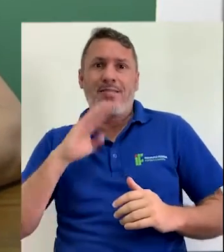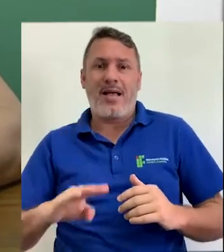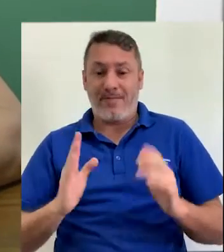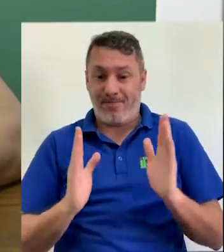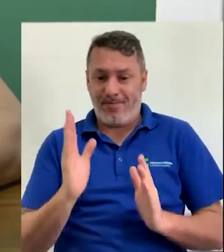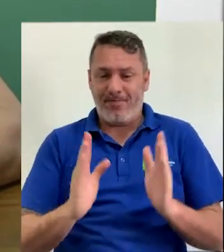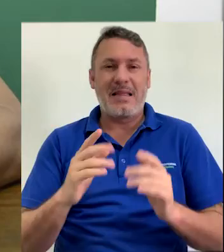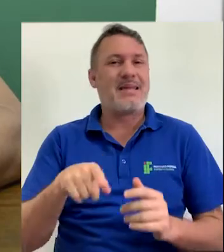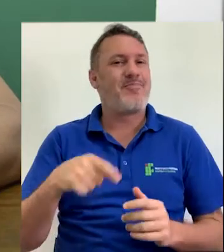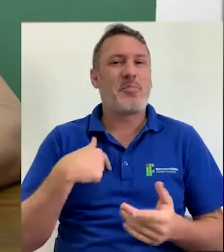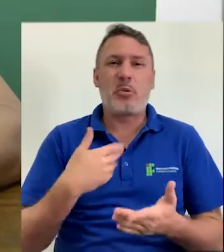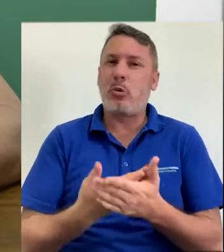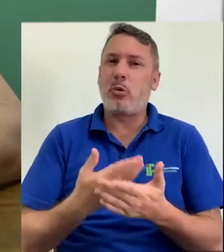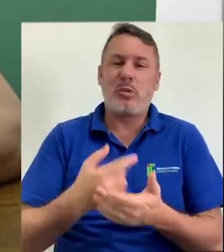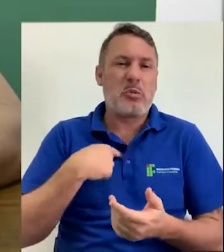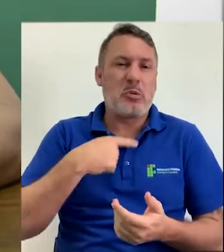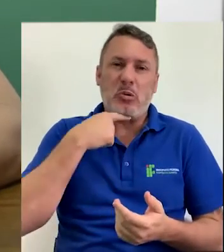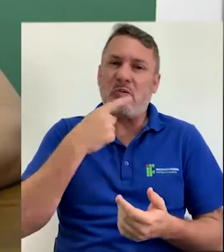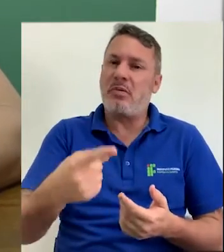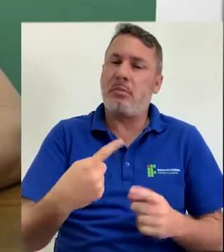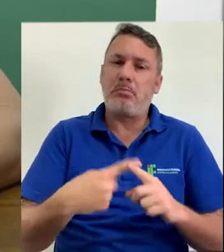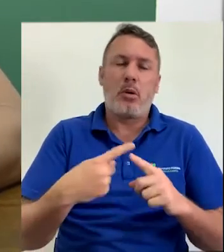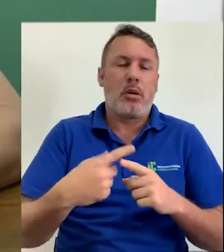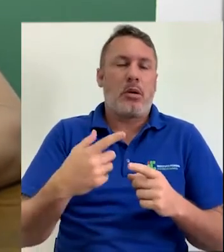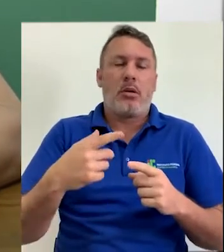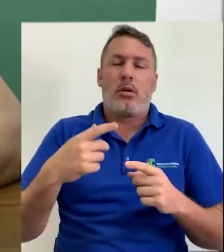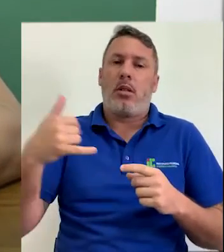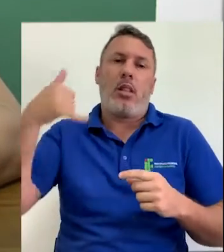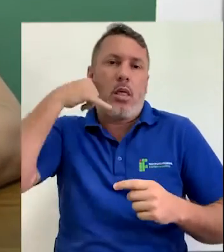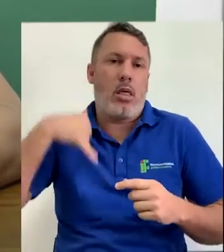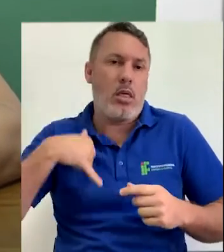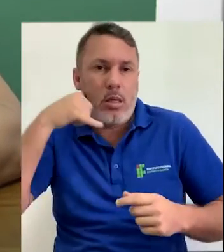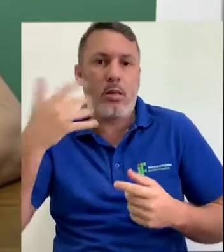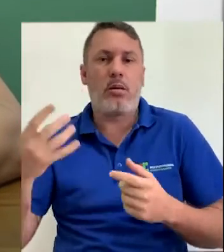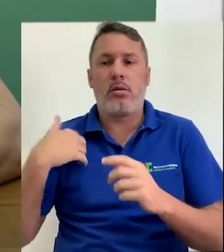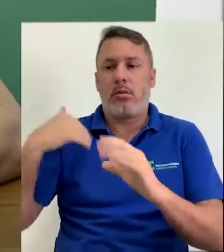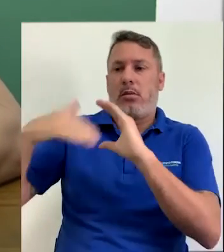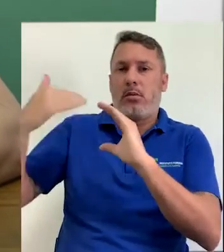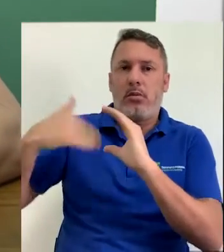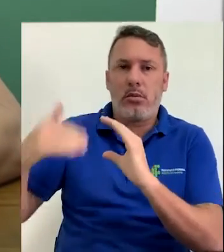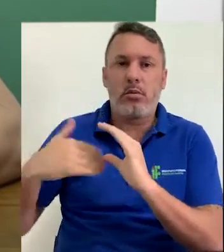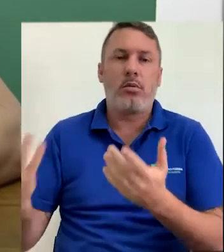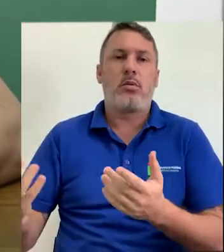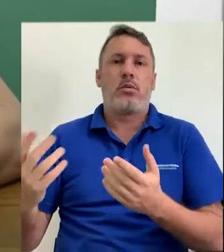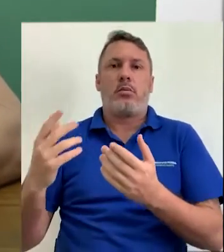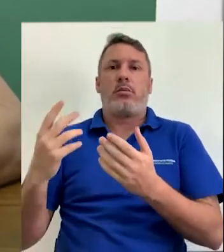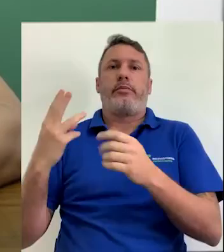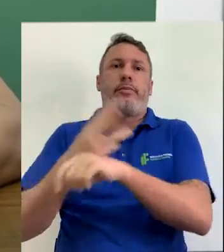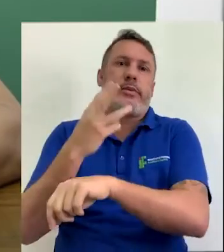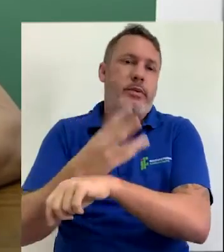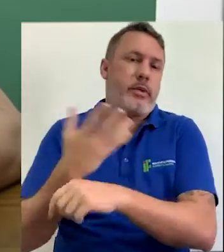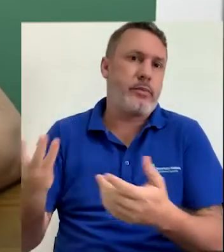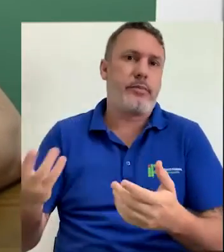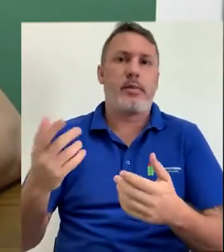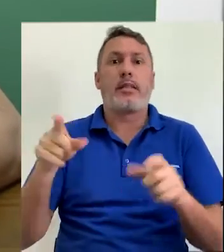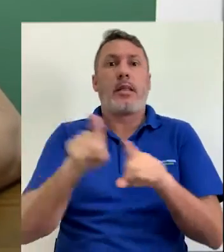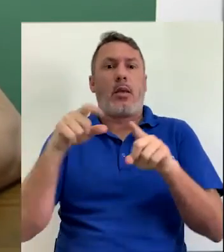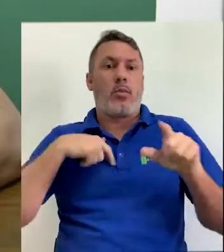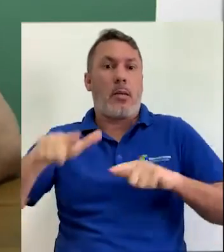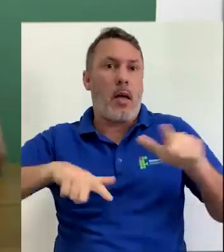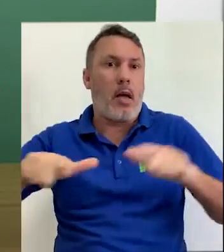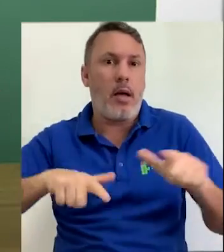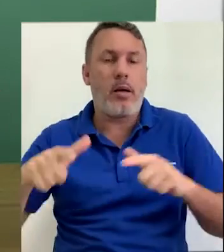consigo estudar, porque muitas pessoas me telefonam, as minhas atividades profissionais são muito